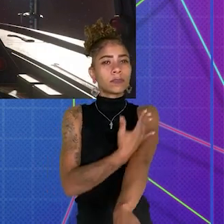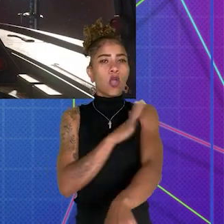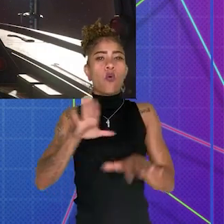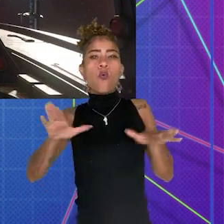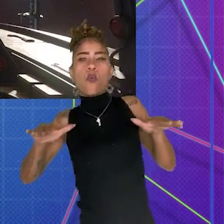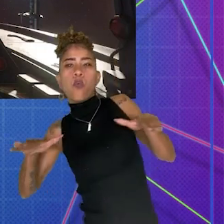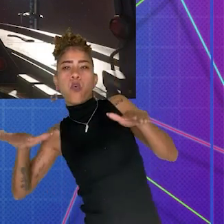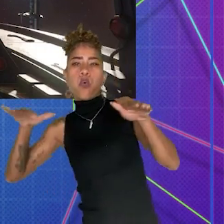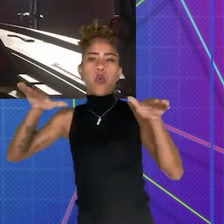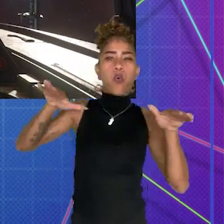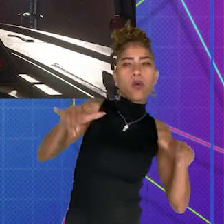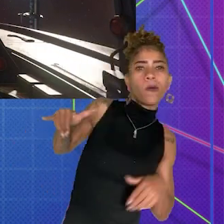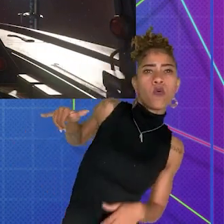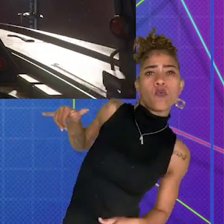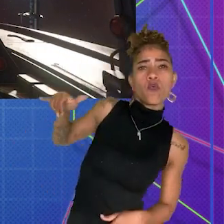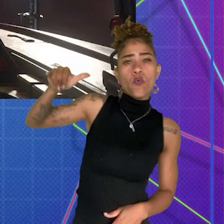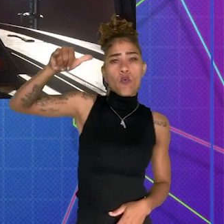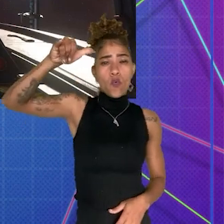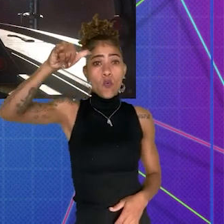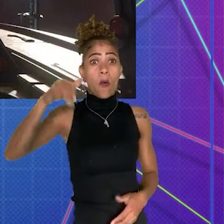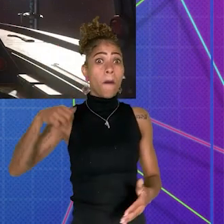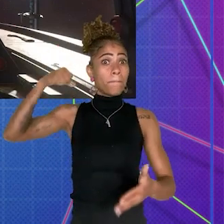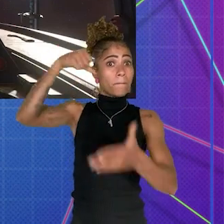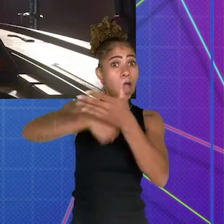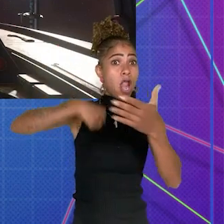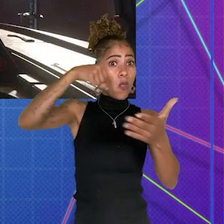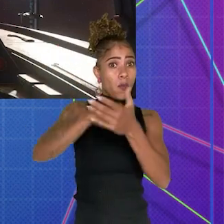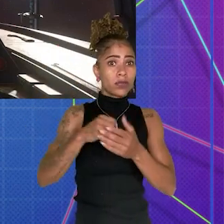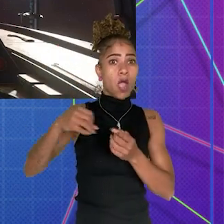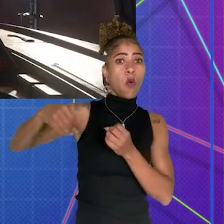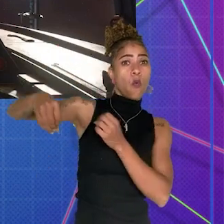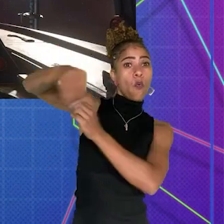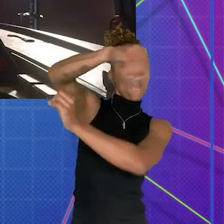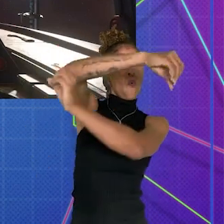experimentem as emoções de voar como pilotos em combates na primeira